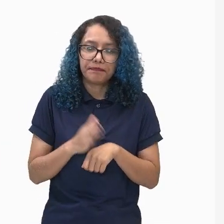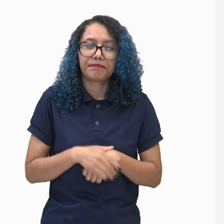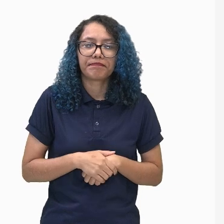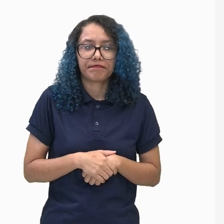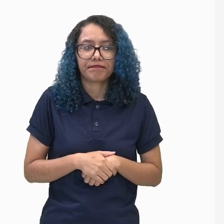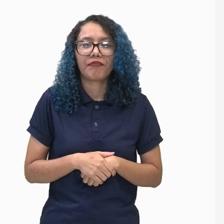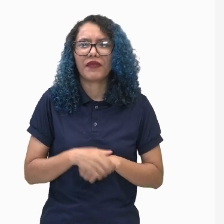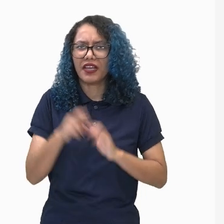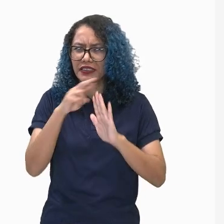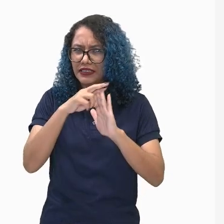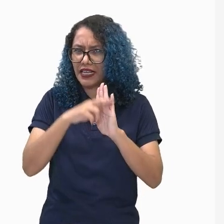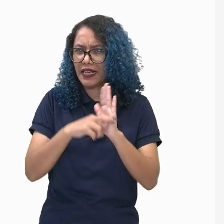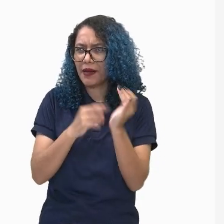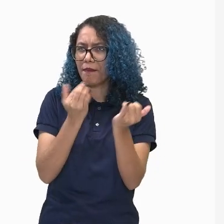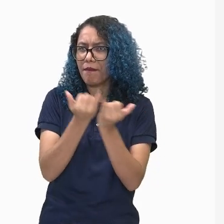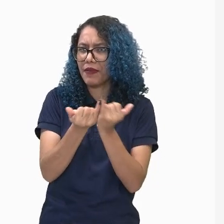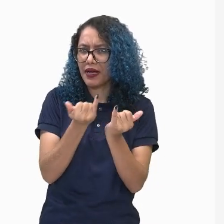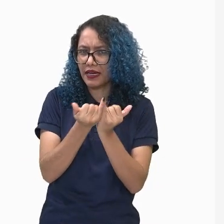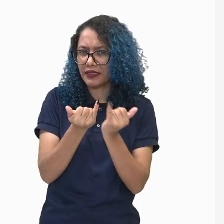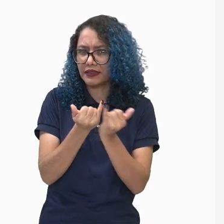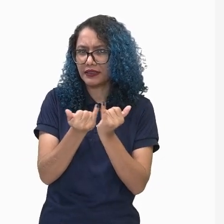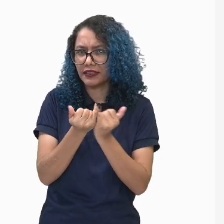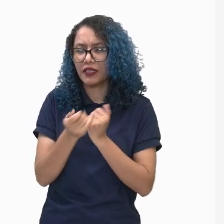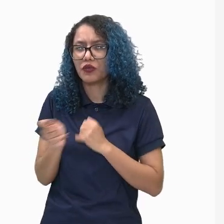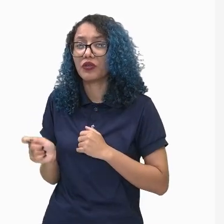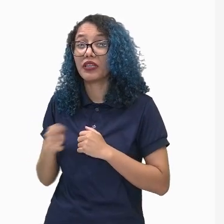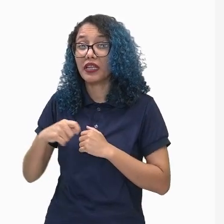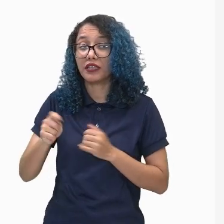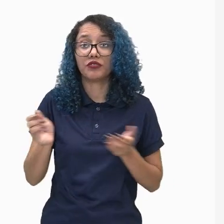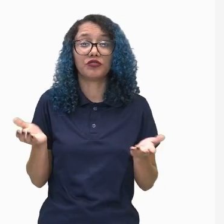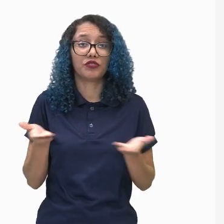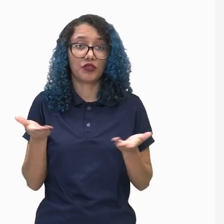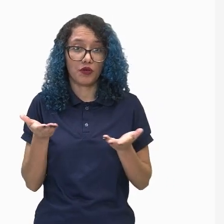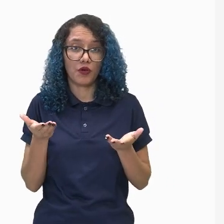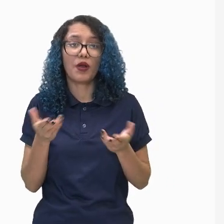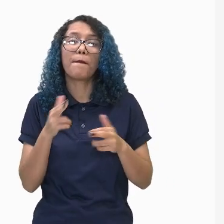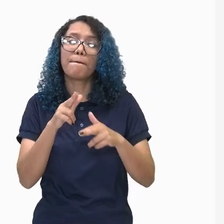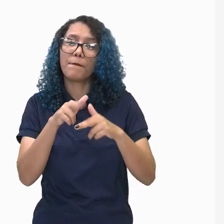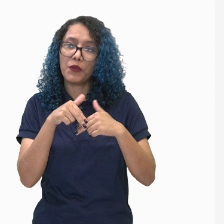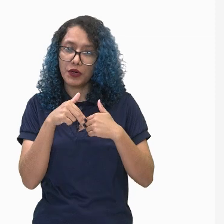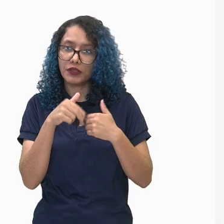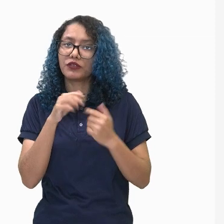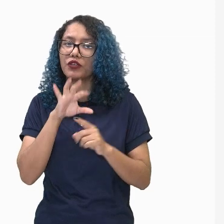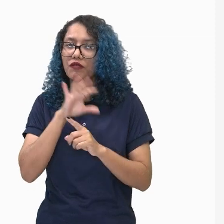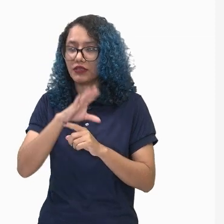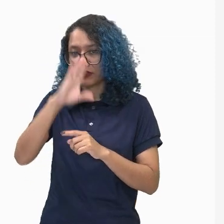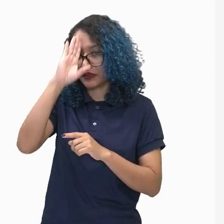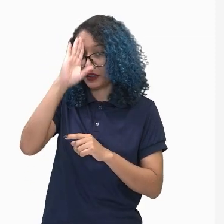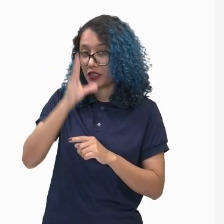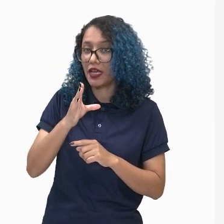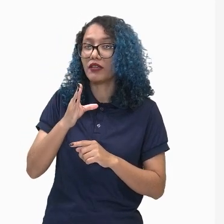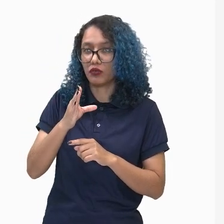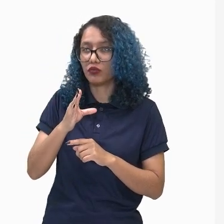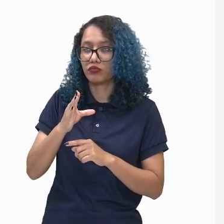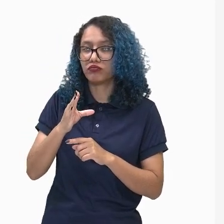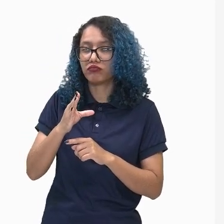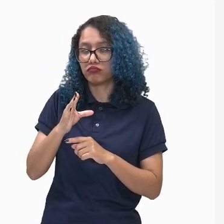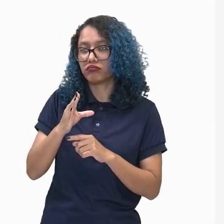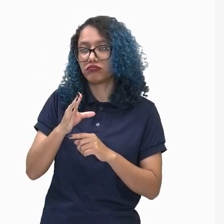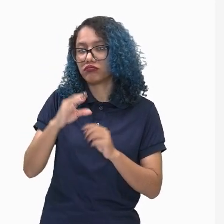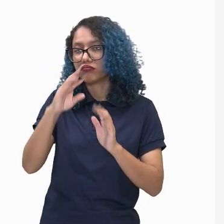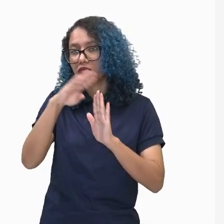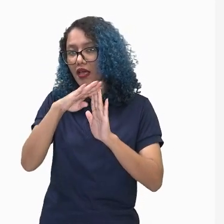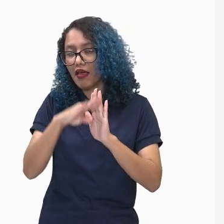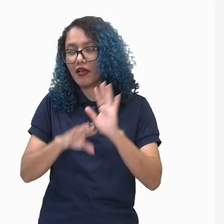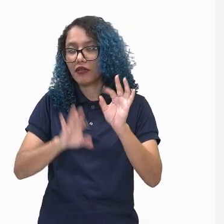bastante semelhantes ali às do tênis atual, por isso que ele é o parente mais próximo aí nesse processo de construção. Mais à